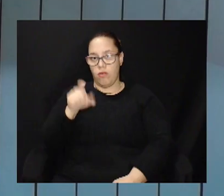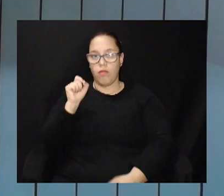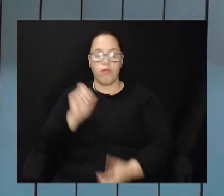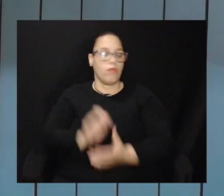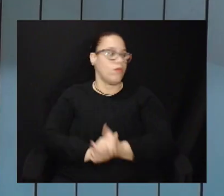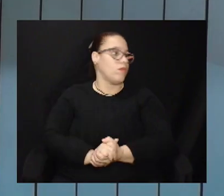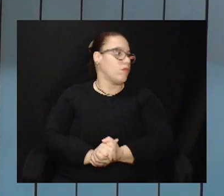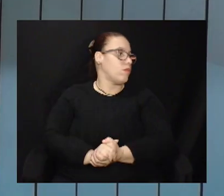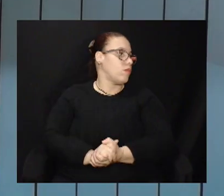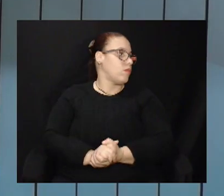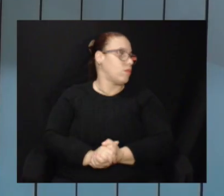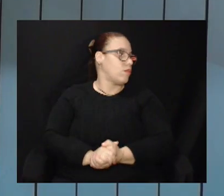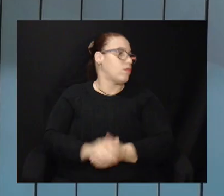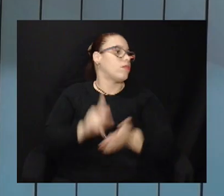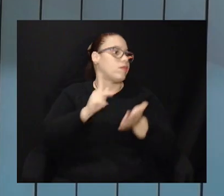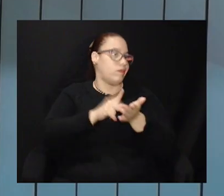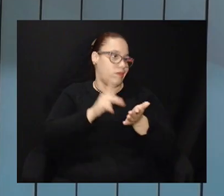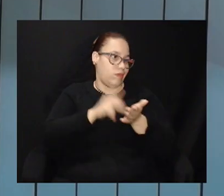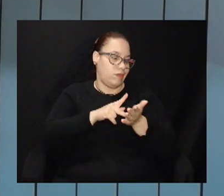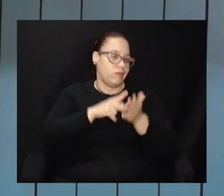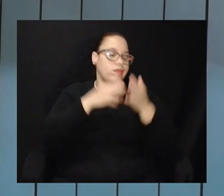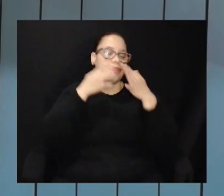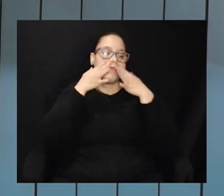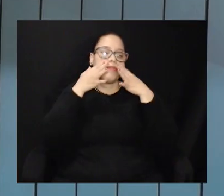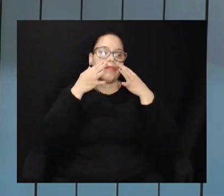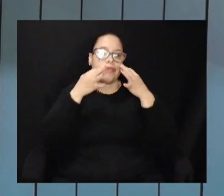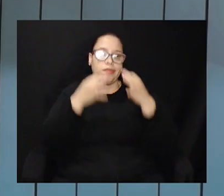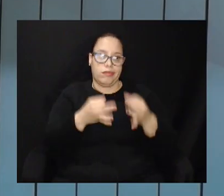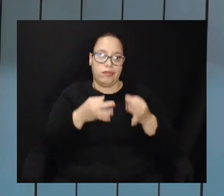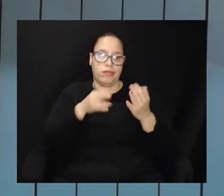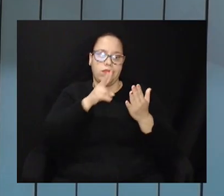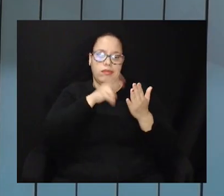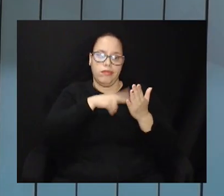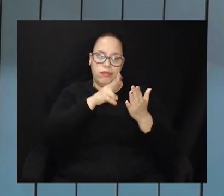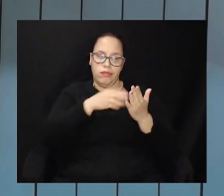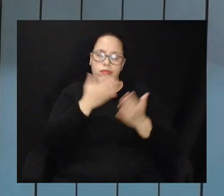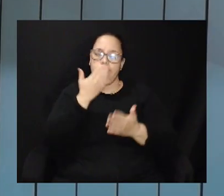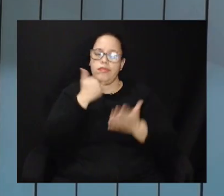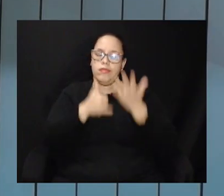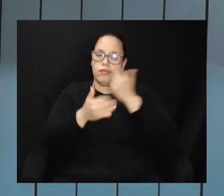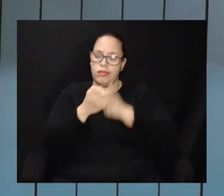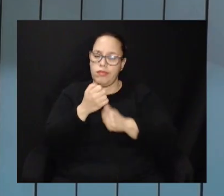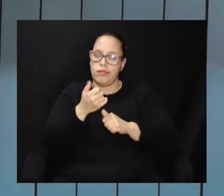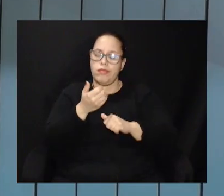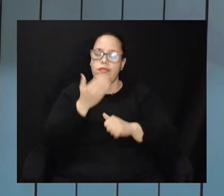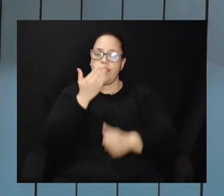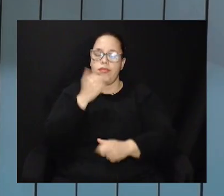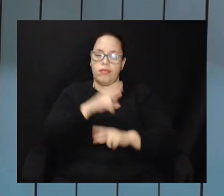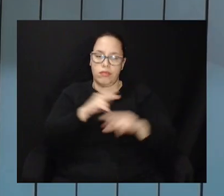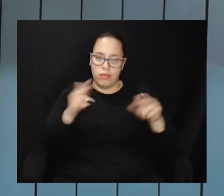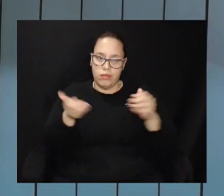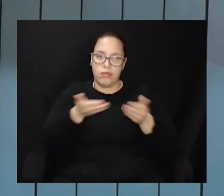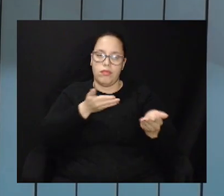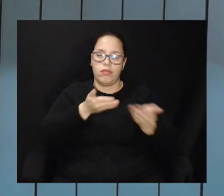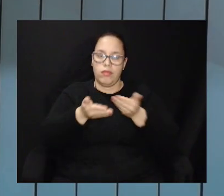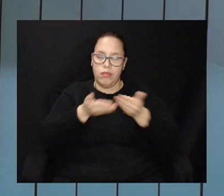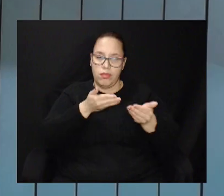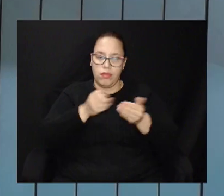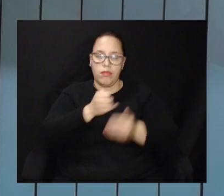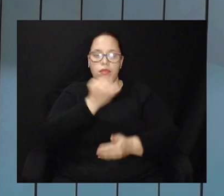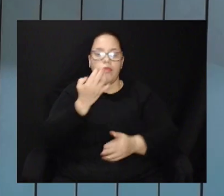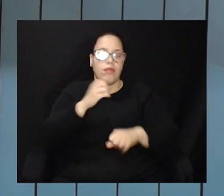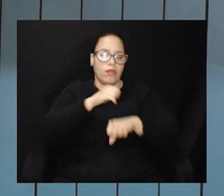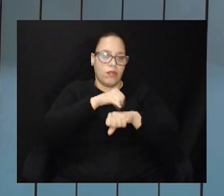Então, realmente, a gente tem que prestar atenção no que a gente está consumindo, fazer uma alimentação balanceada. Então, qual a dica,